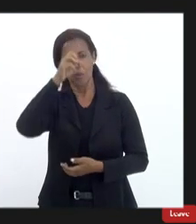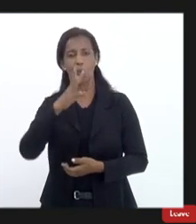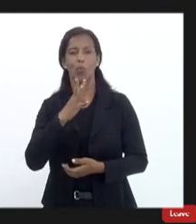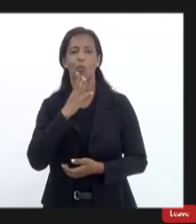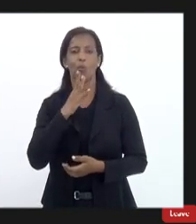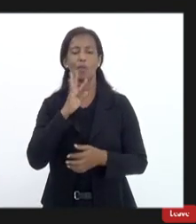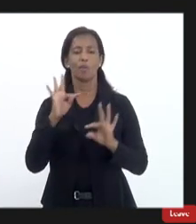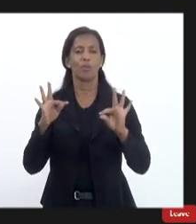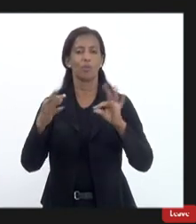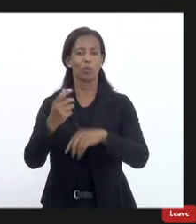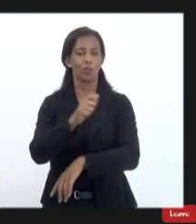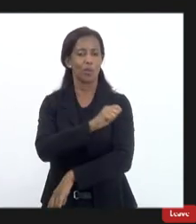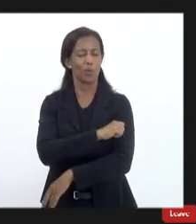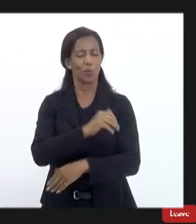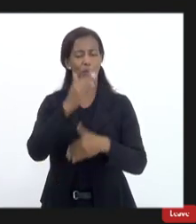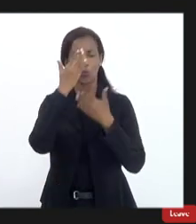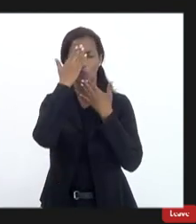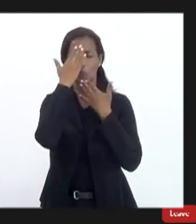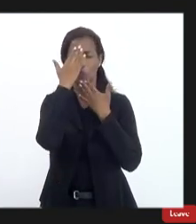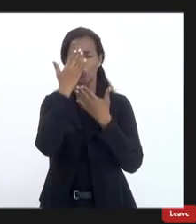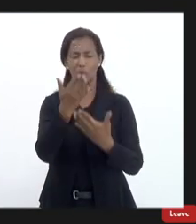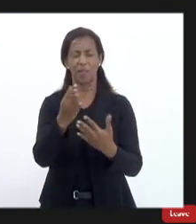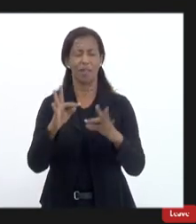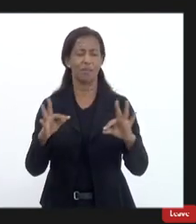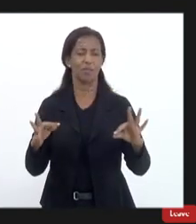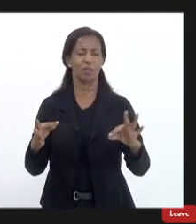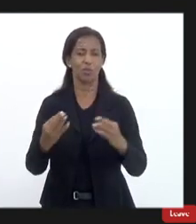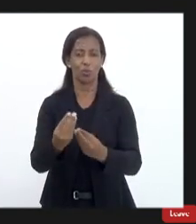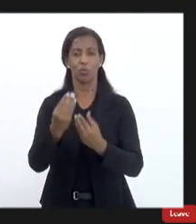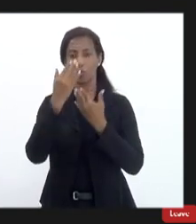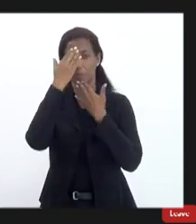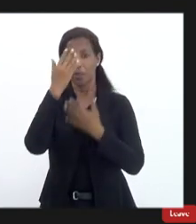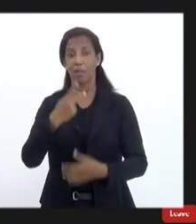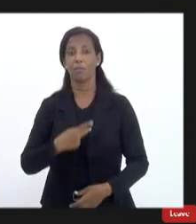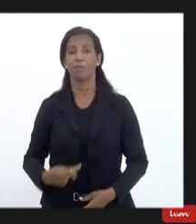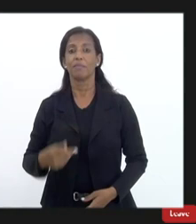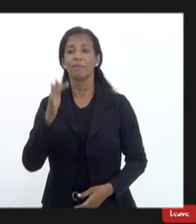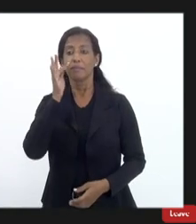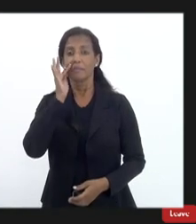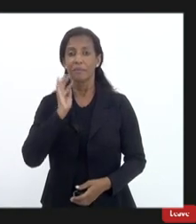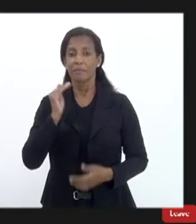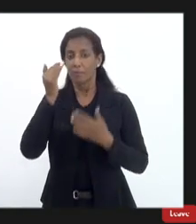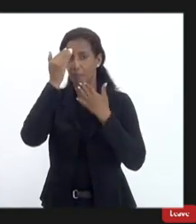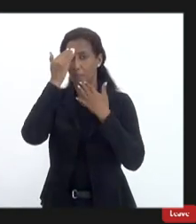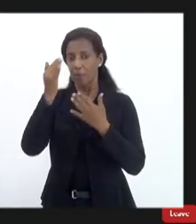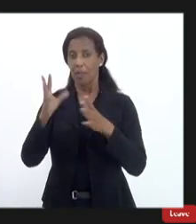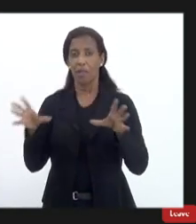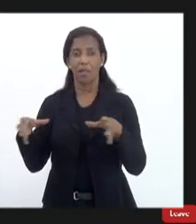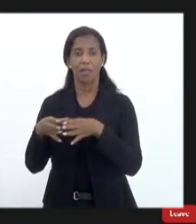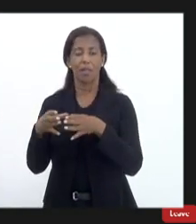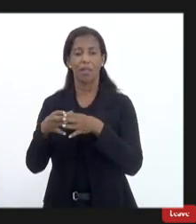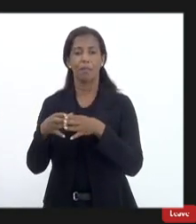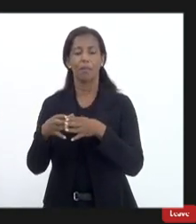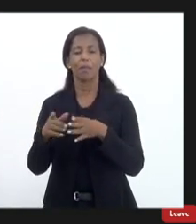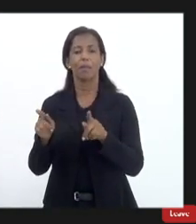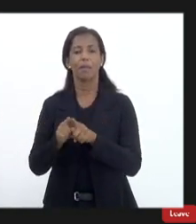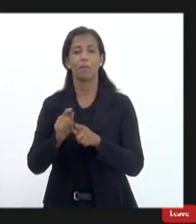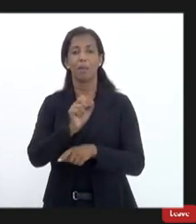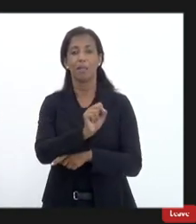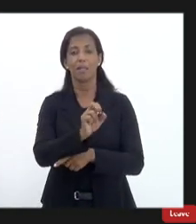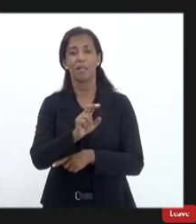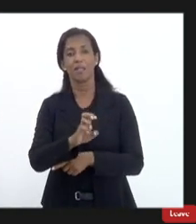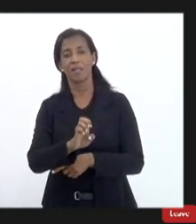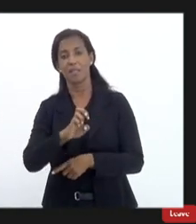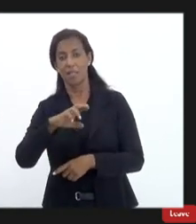para os nossos alunos. Muito, muito obrigado a todos vocês, obrigado presidente Flávio Serafini, muito obrigado a toda a equipe da SEDUC que